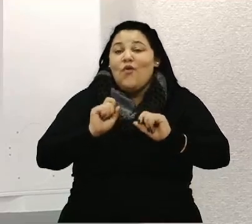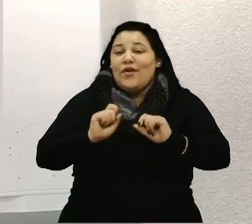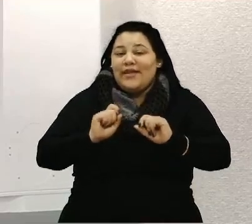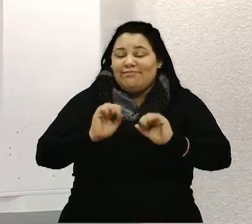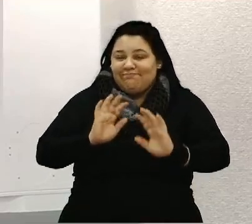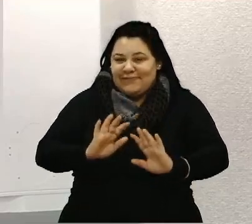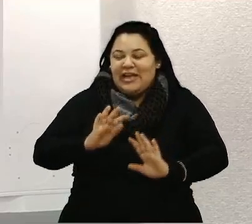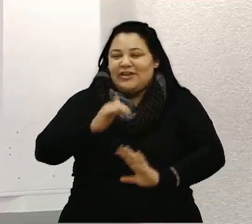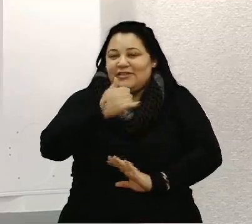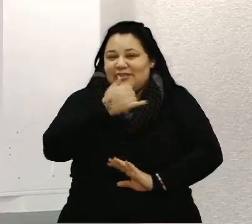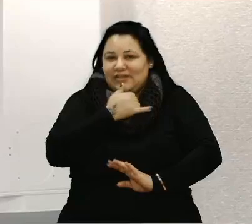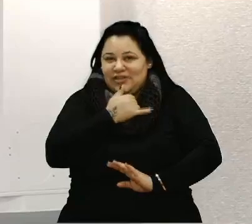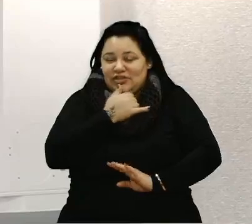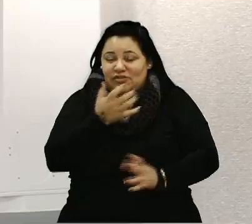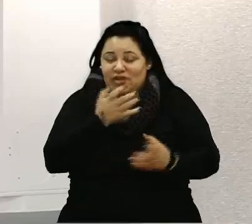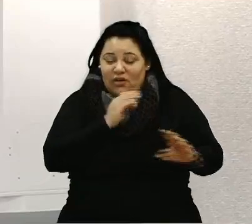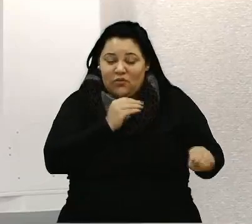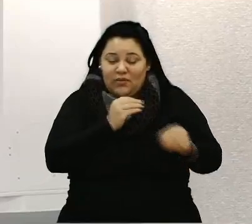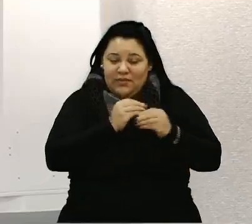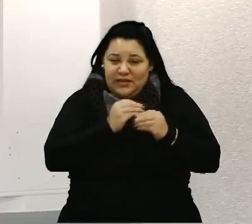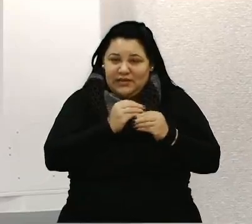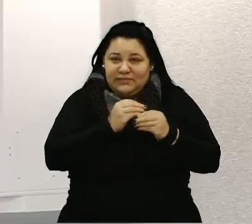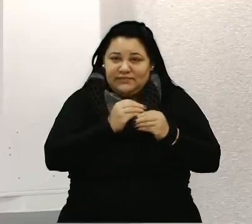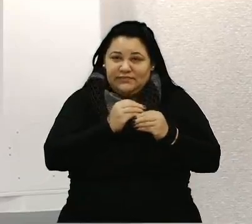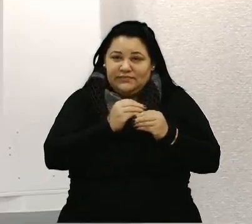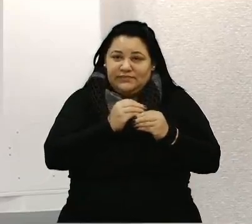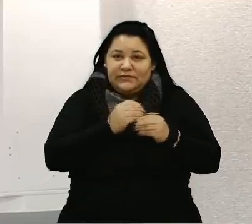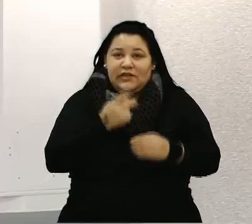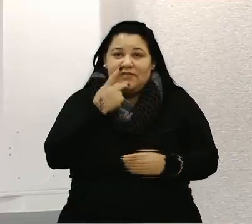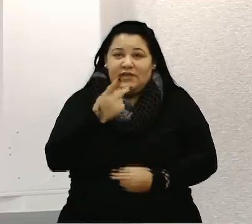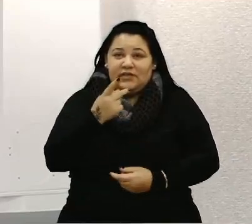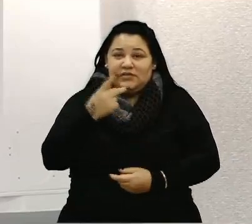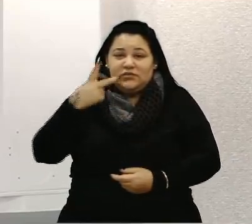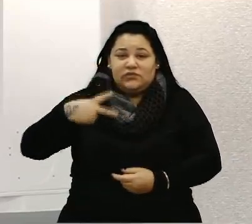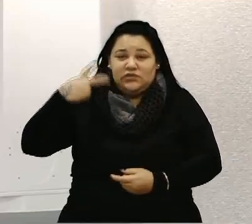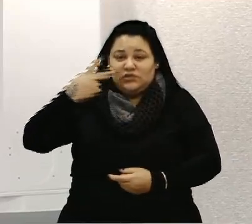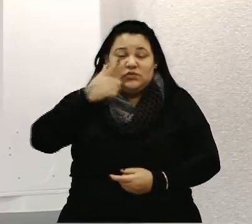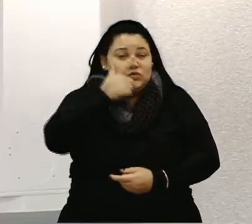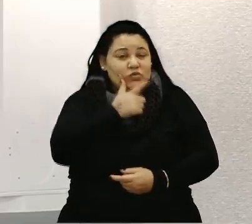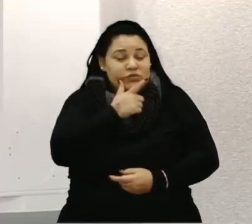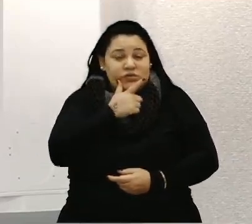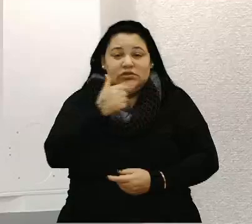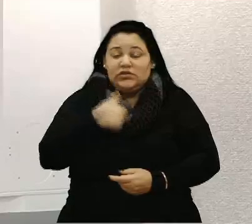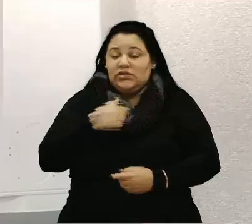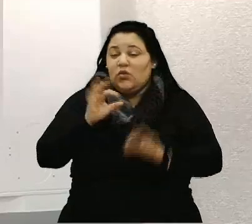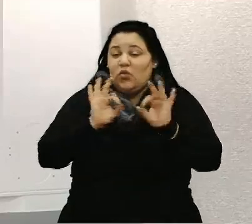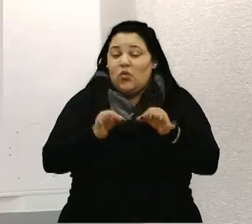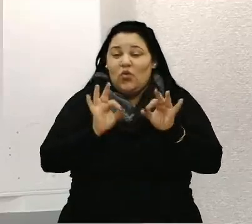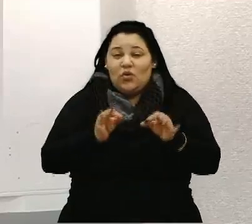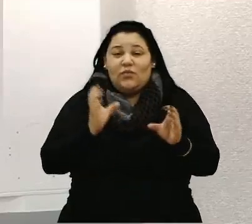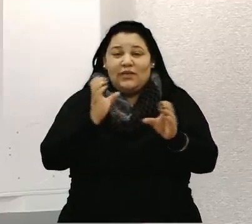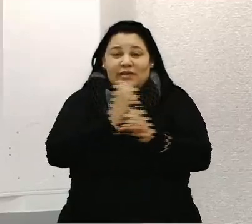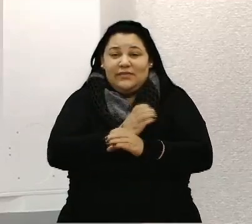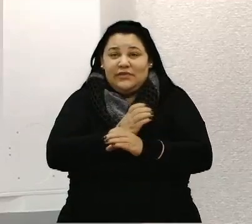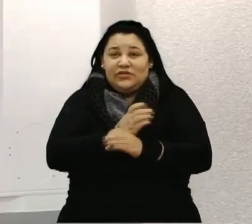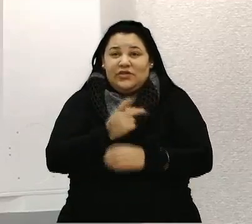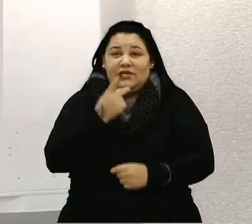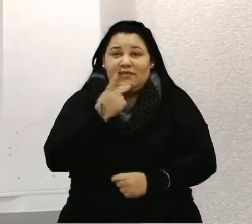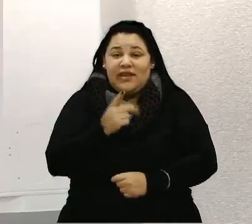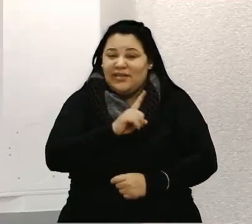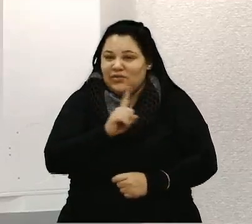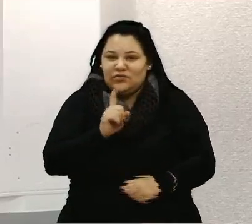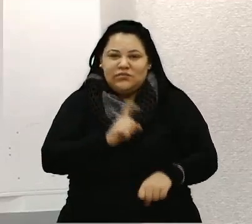dizer assim que pego um gancho com a fala do vereador Lucas, e concordo plenamente com a fala dele, mas não nesse